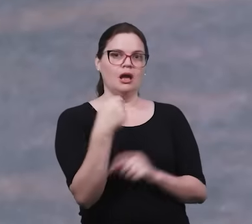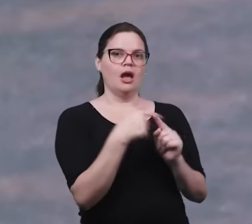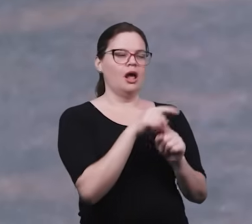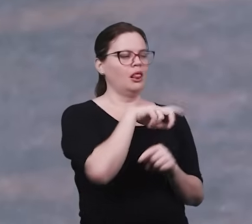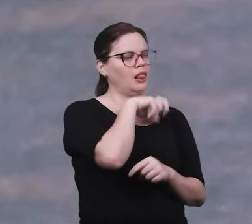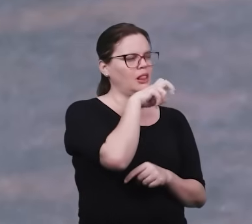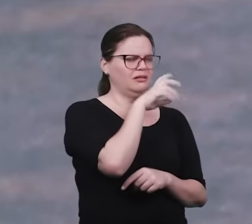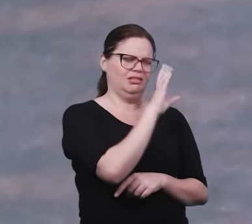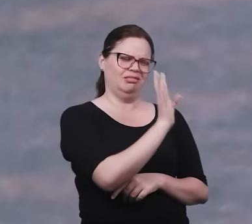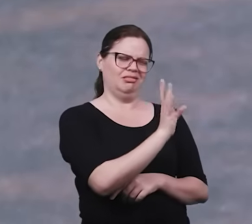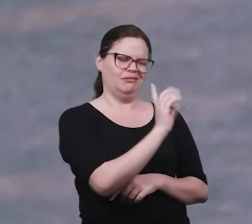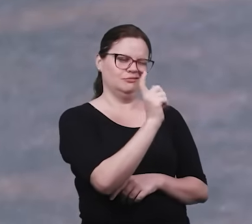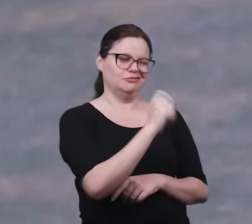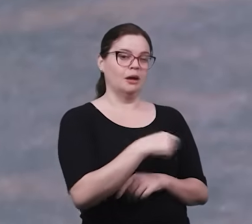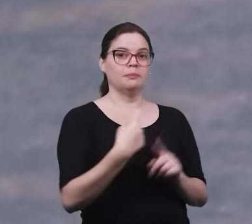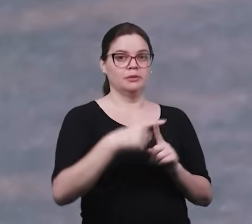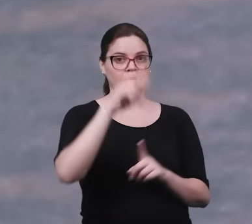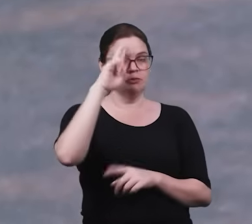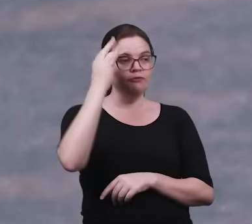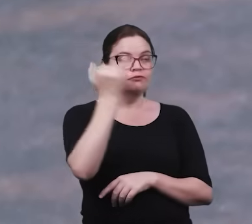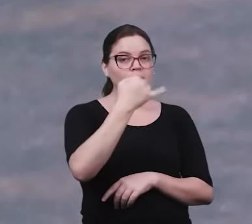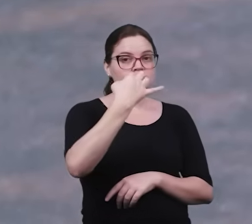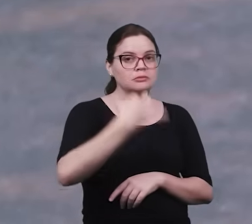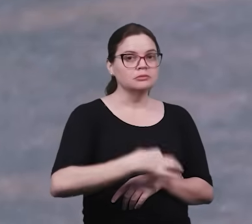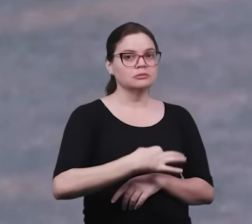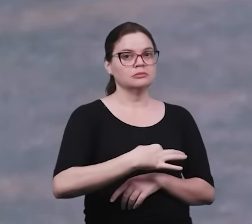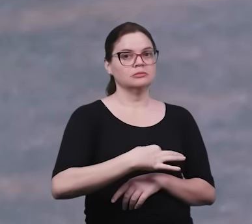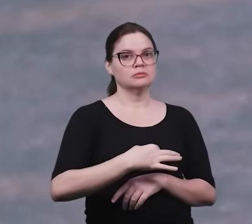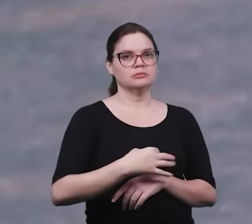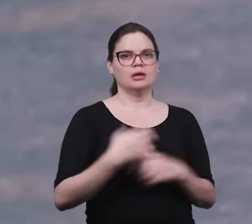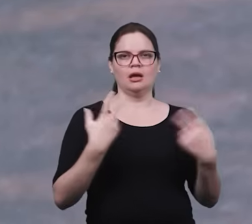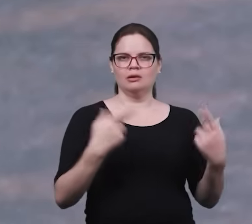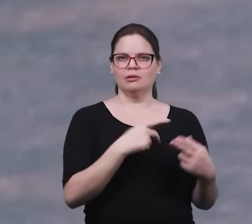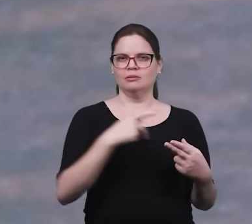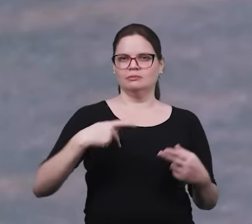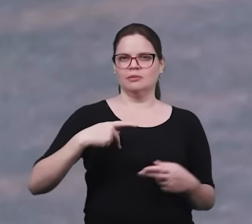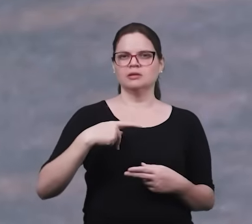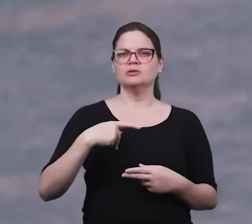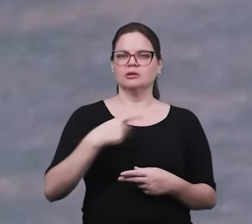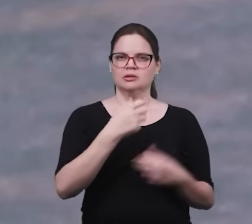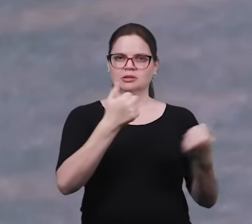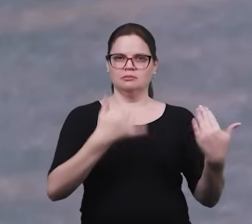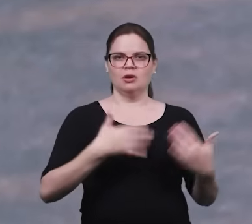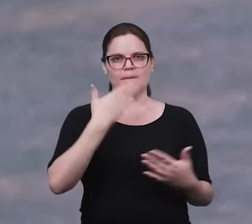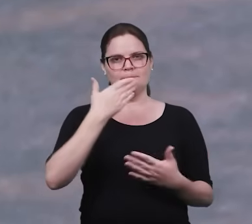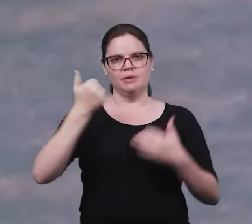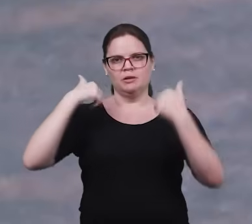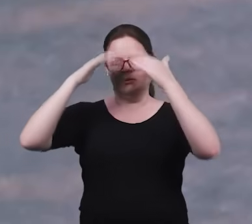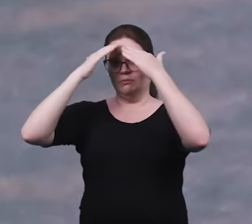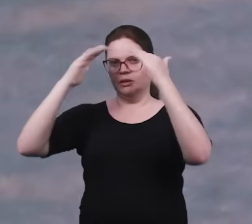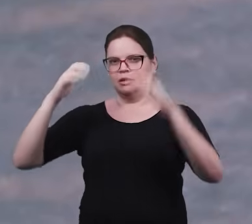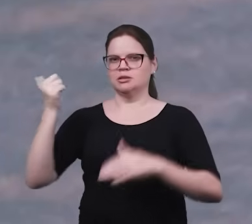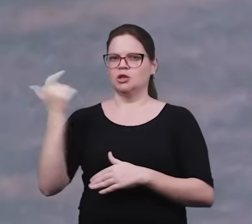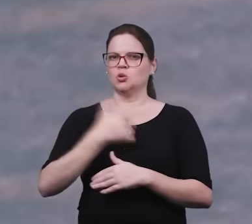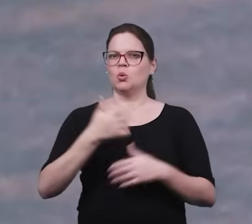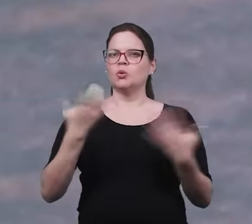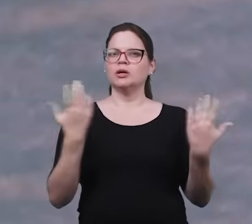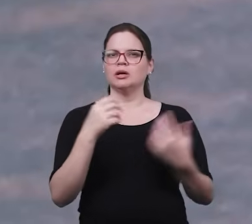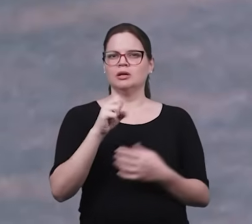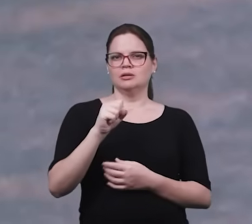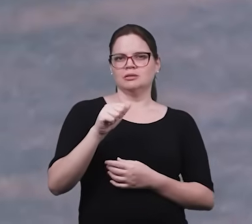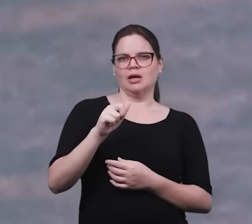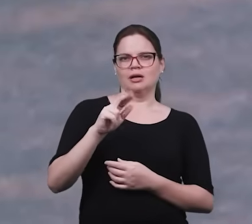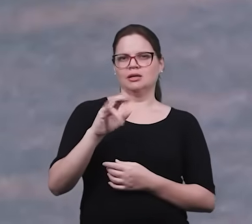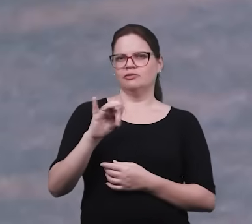palavra do Senhor foi definitiva. O pastor Tarcísio falou sobre melhor obedecer do que sacrificar.